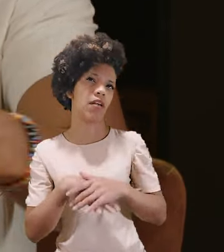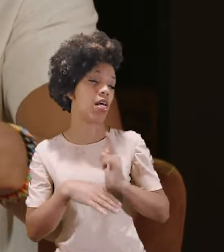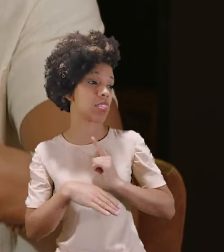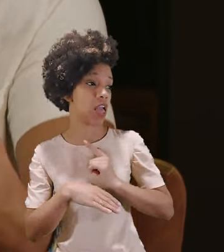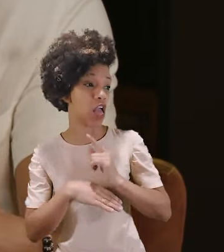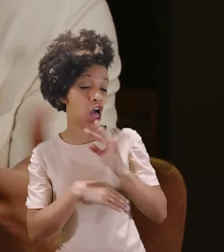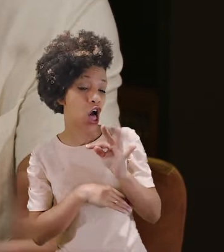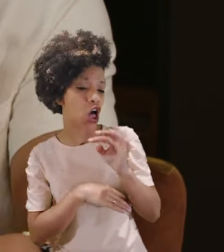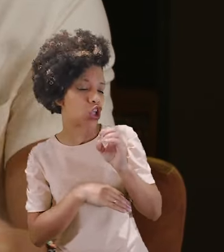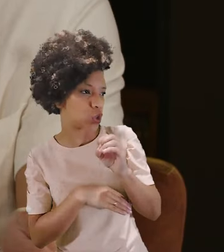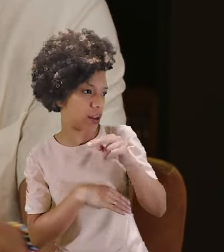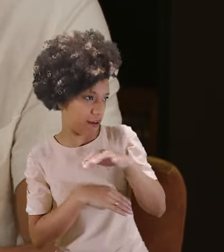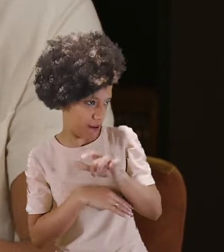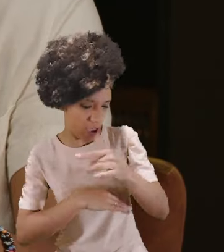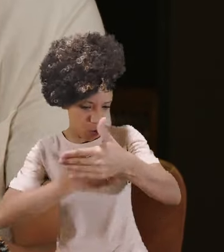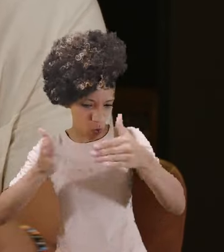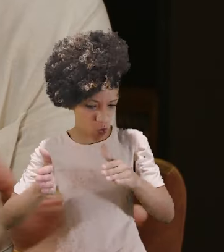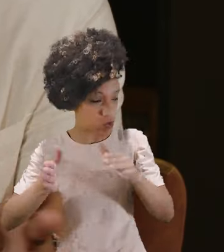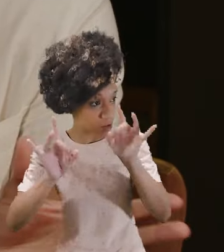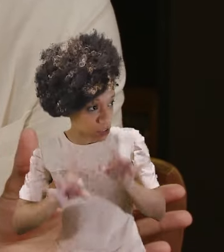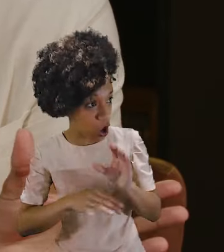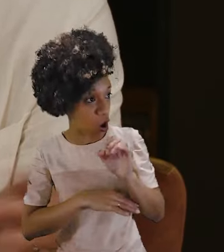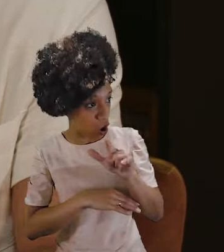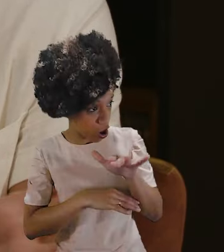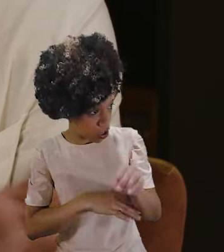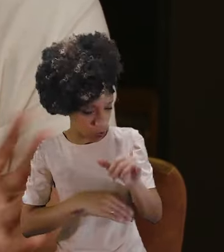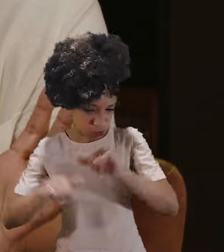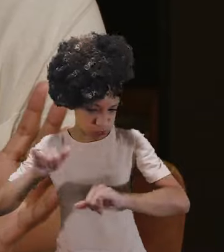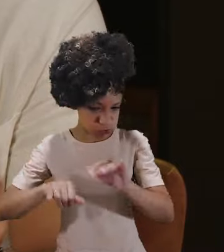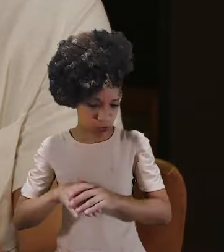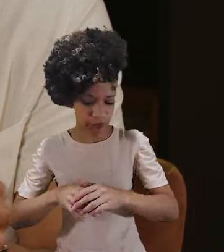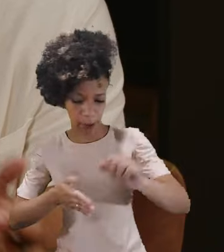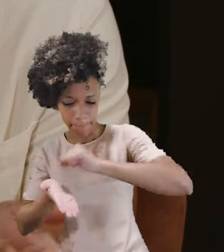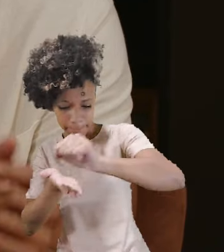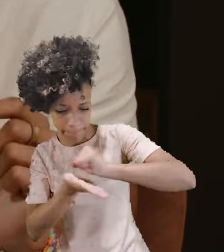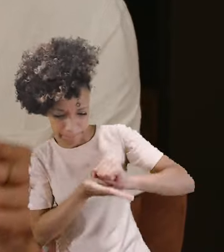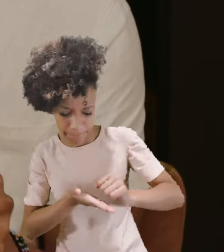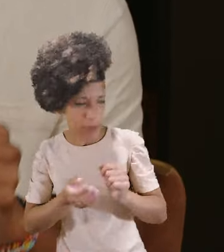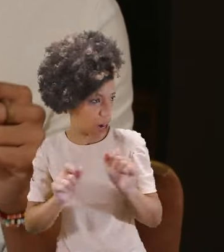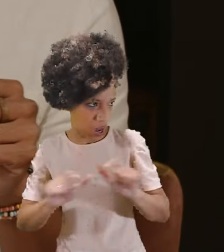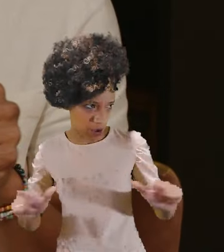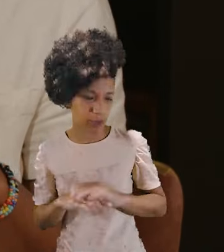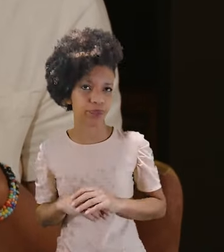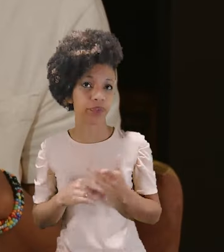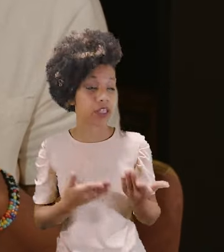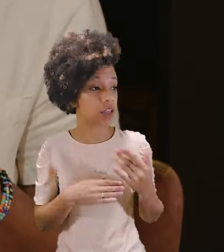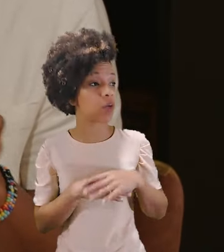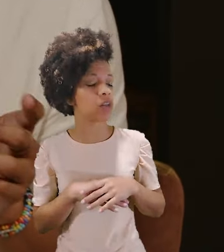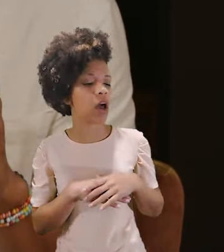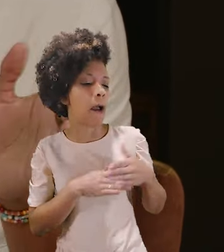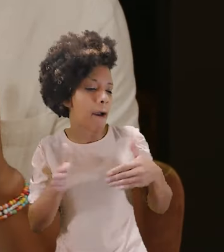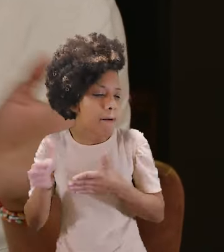falamos ponentes de óleo né que a gente usa o lubrificante aqui e depois a gente ficou vasinhos a gente lava ele ficou mais isso então quando está passando algumas horas